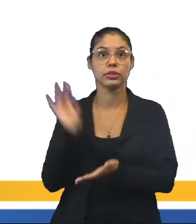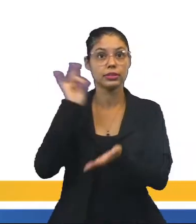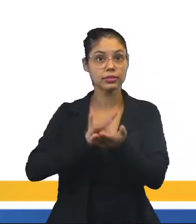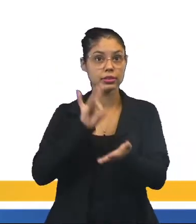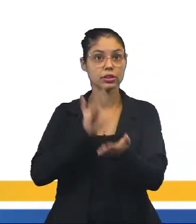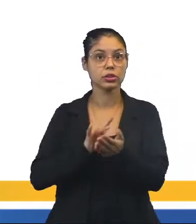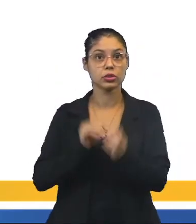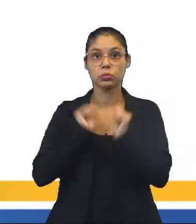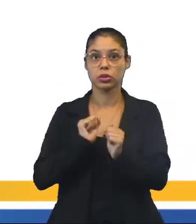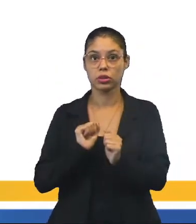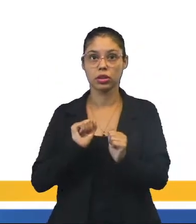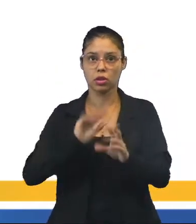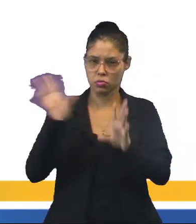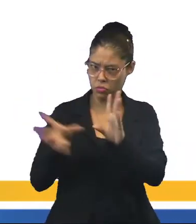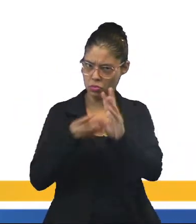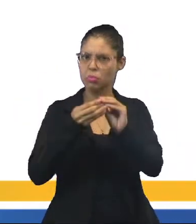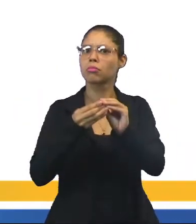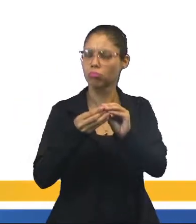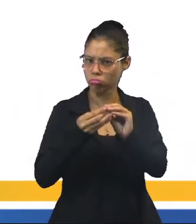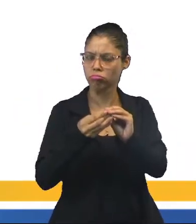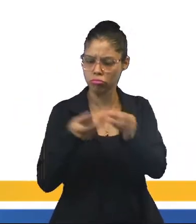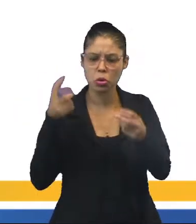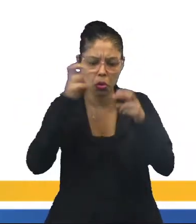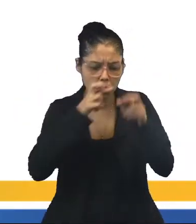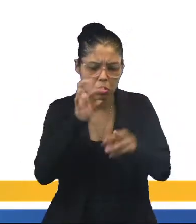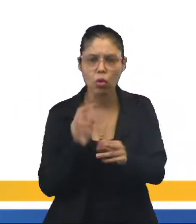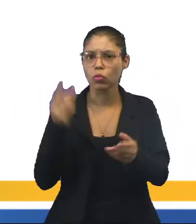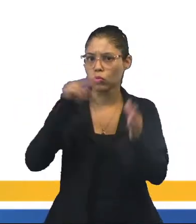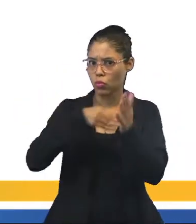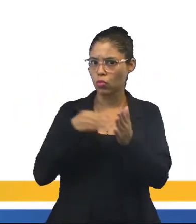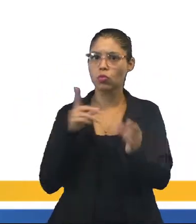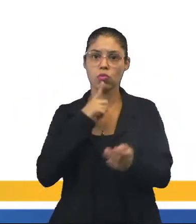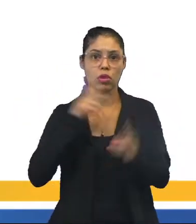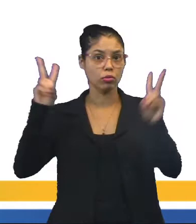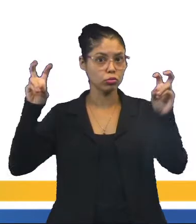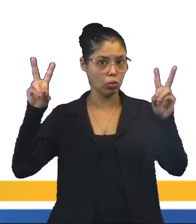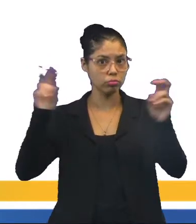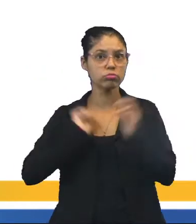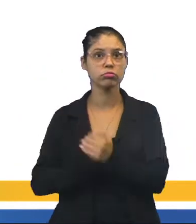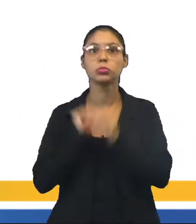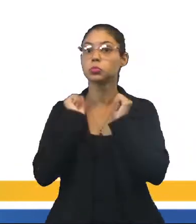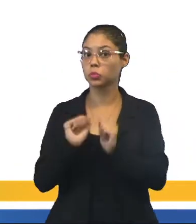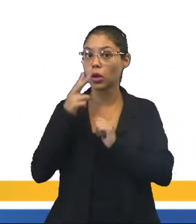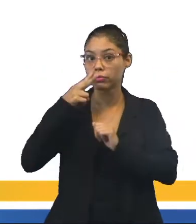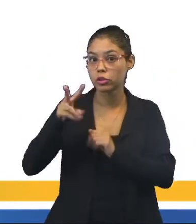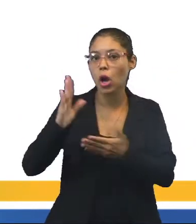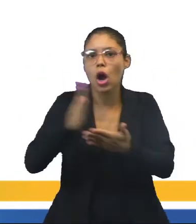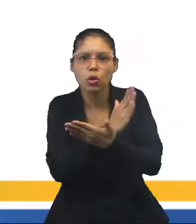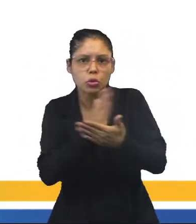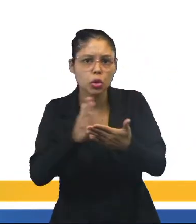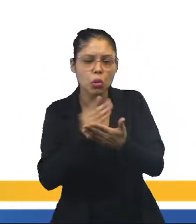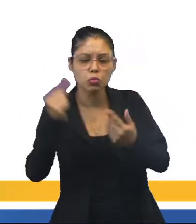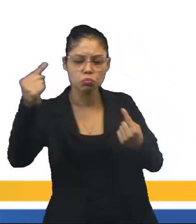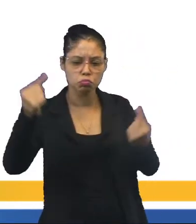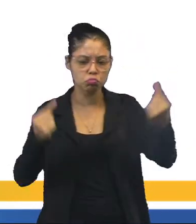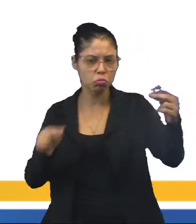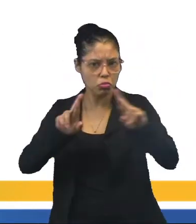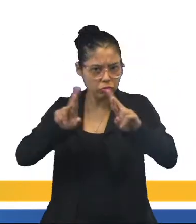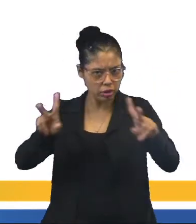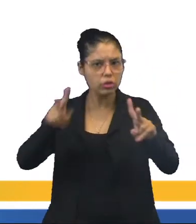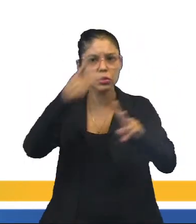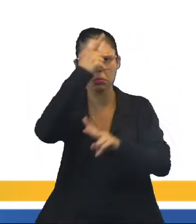realidade pode ser tão complexa que as observações feitas de um determinado assunto, vistas de ângulos diferentes,